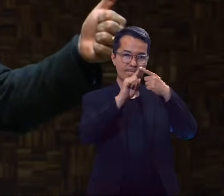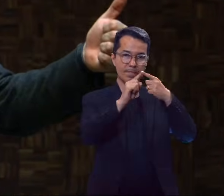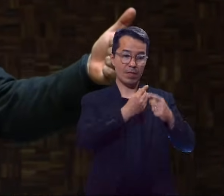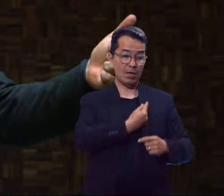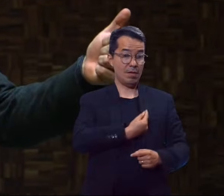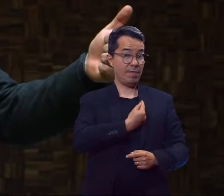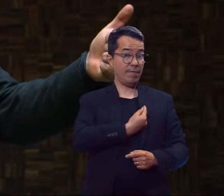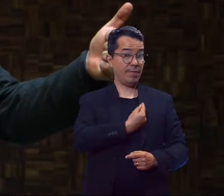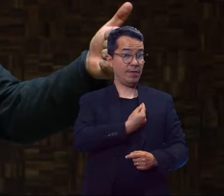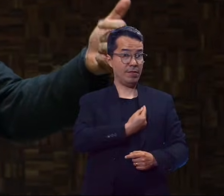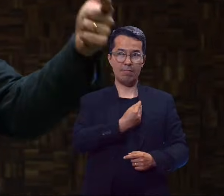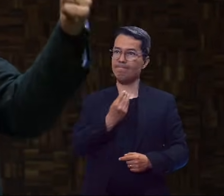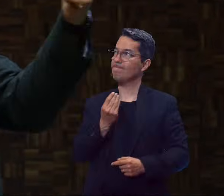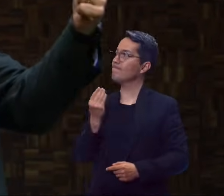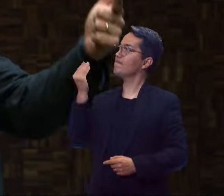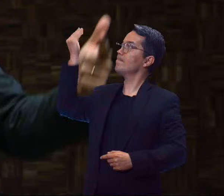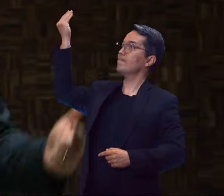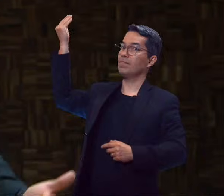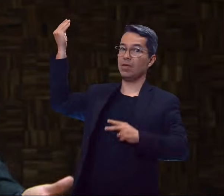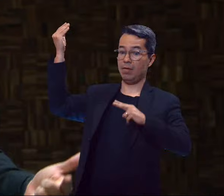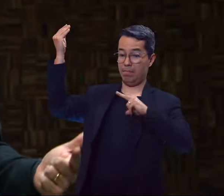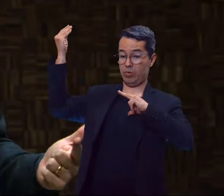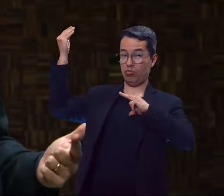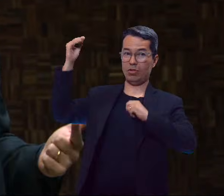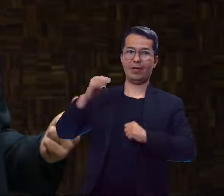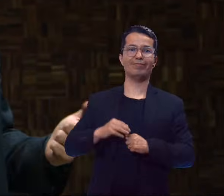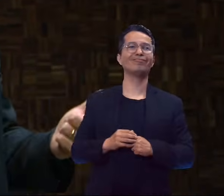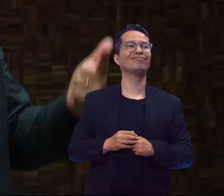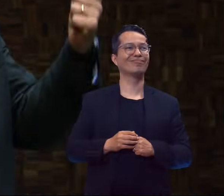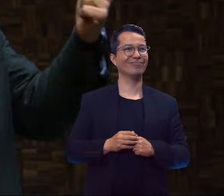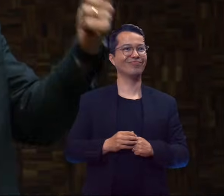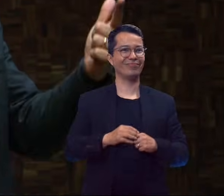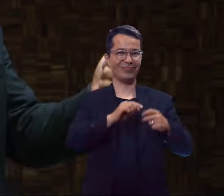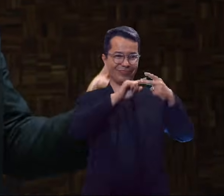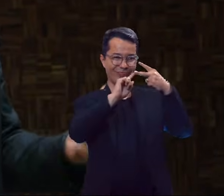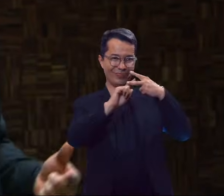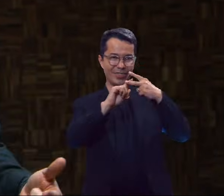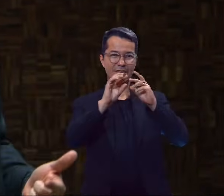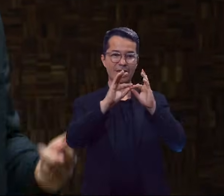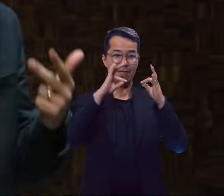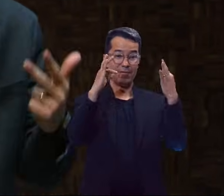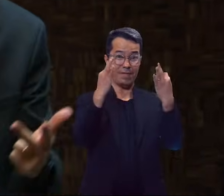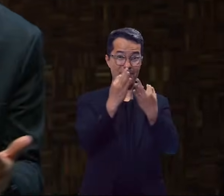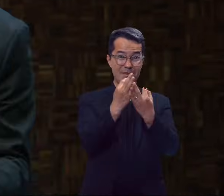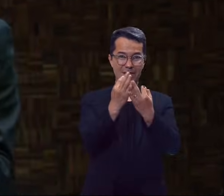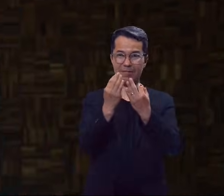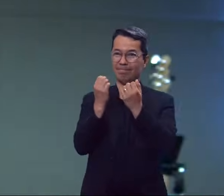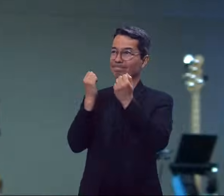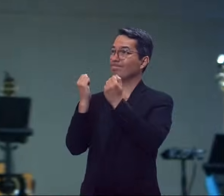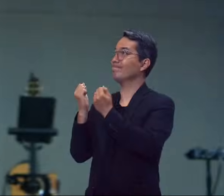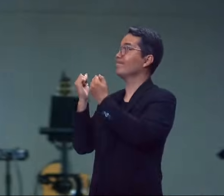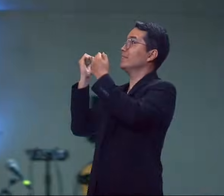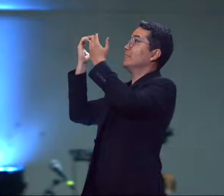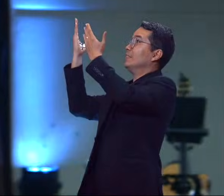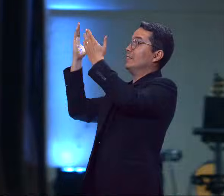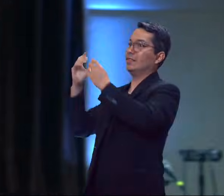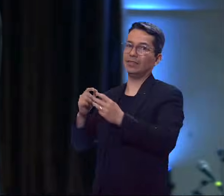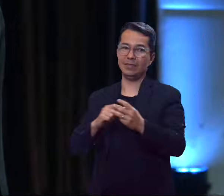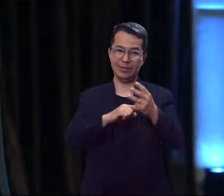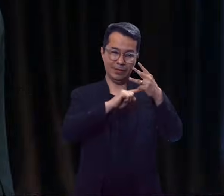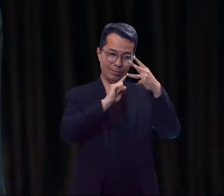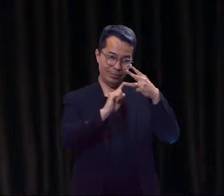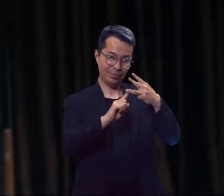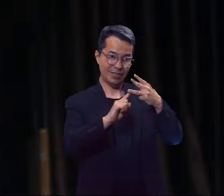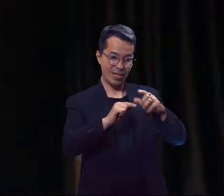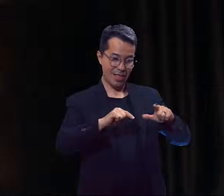consagração pessoal. Segundo, consagração familiar. Terceiro, consagração do